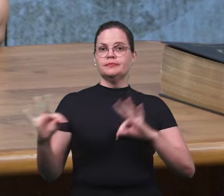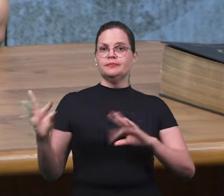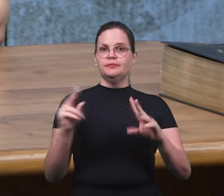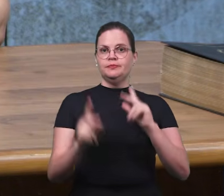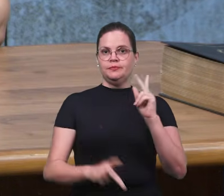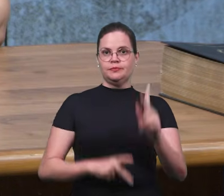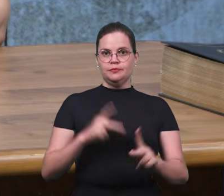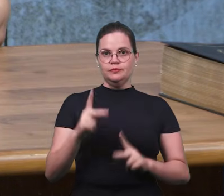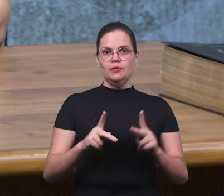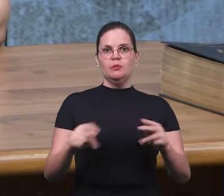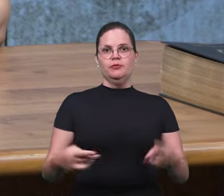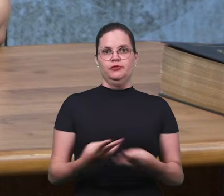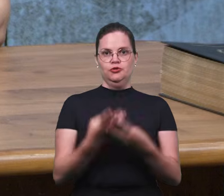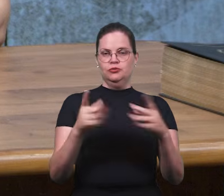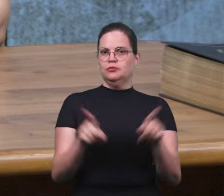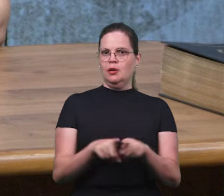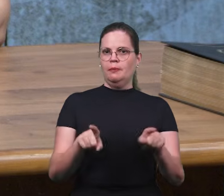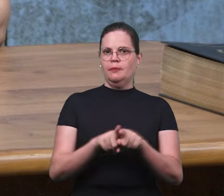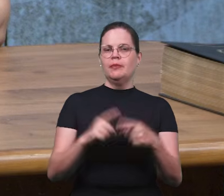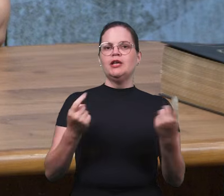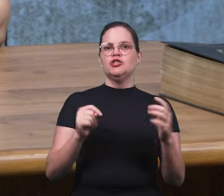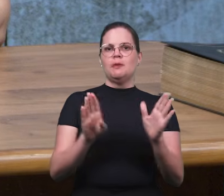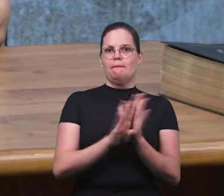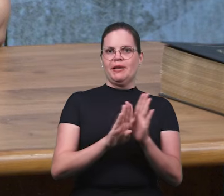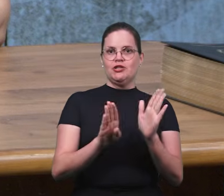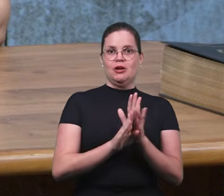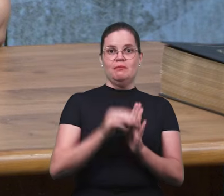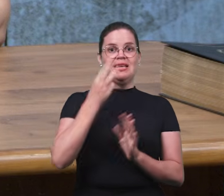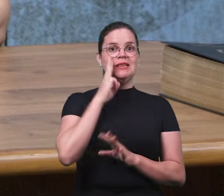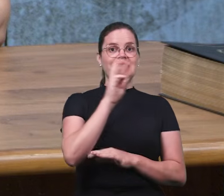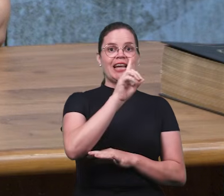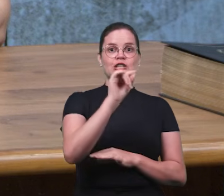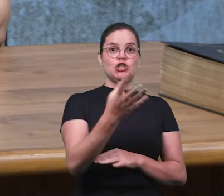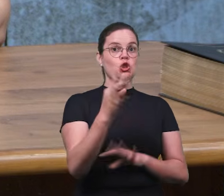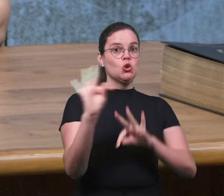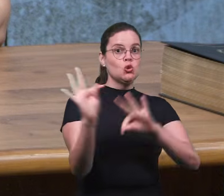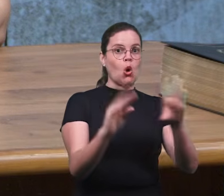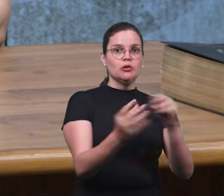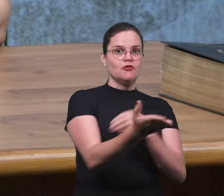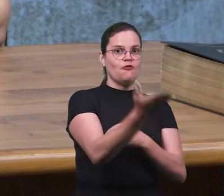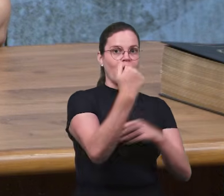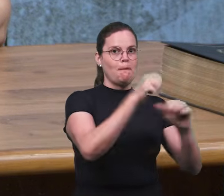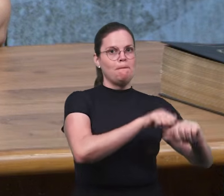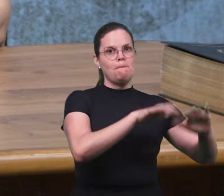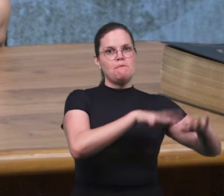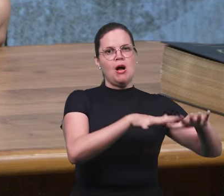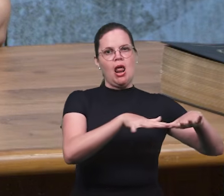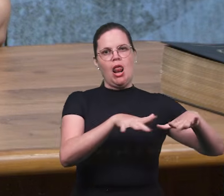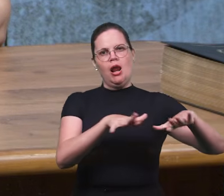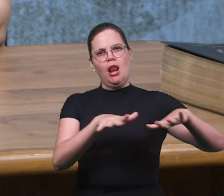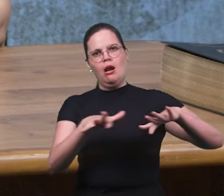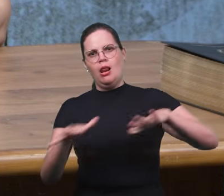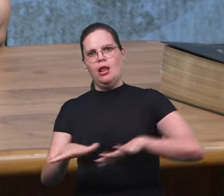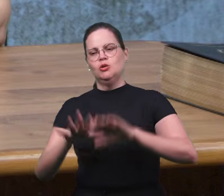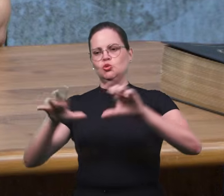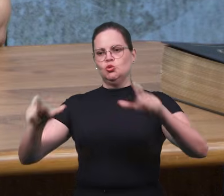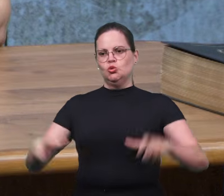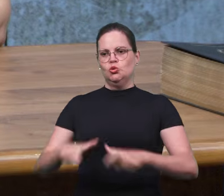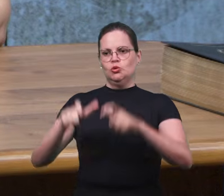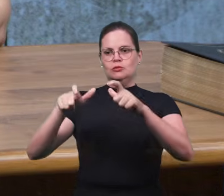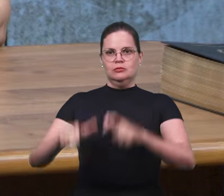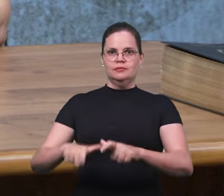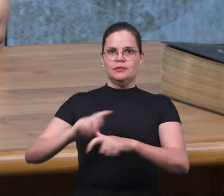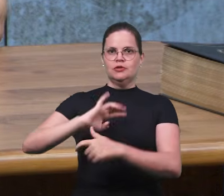e Benjamim, em 3 dias se ajuntaram em Jerusalém. Era o 9º mês, no